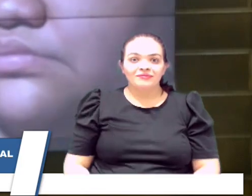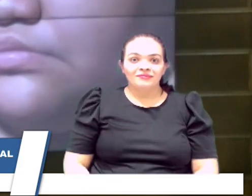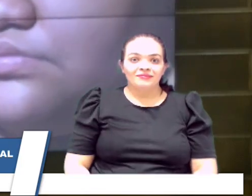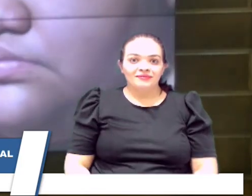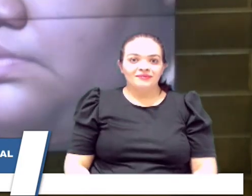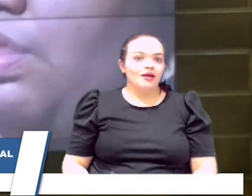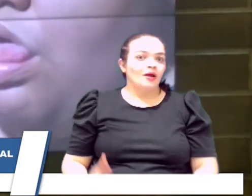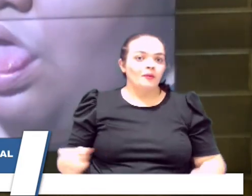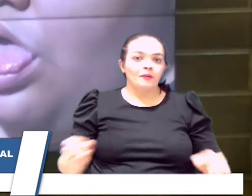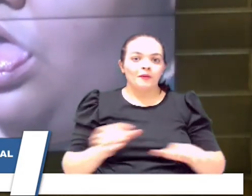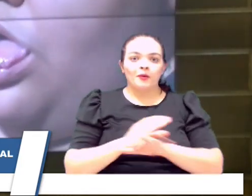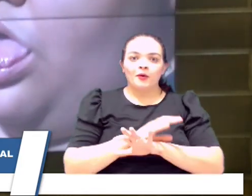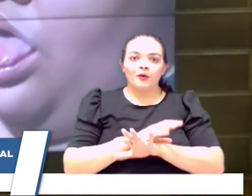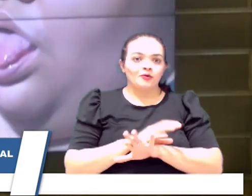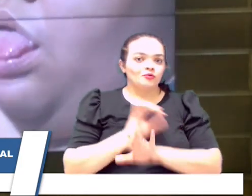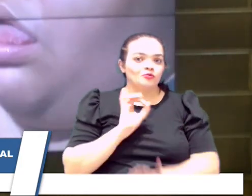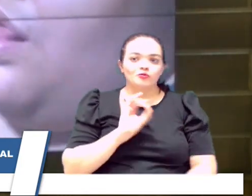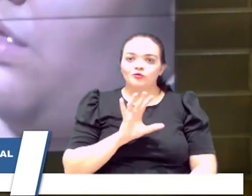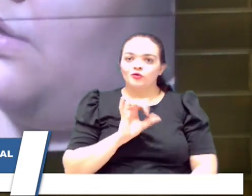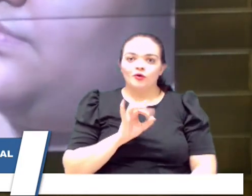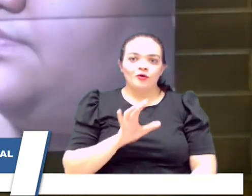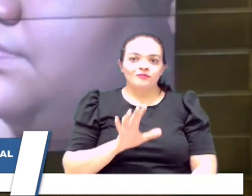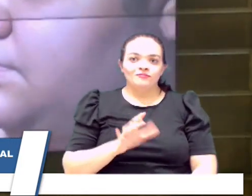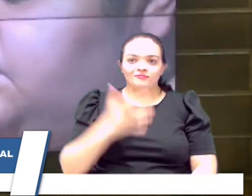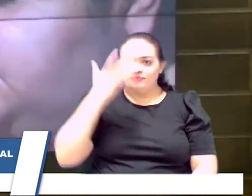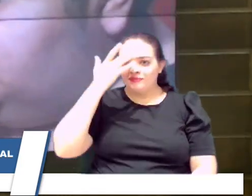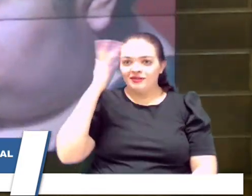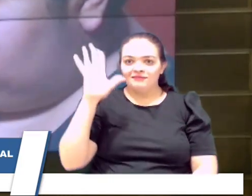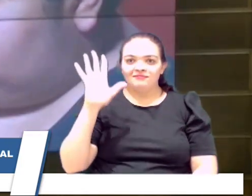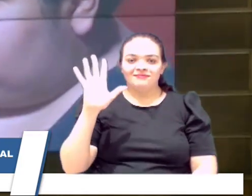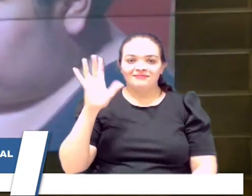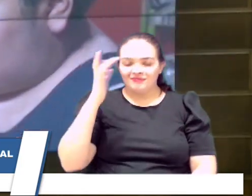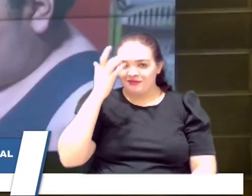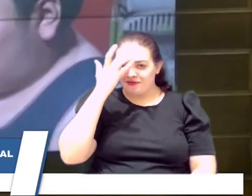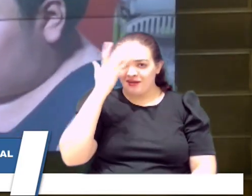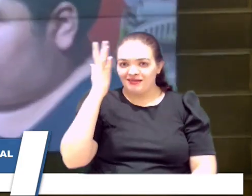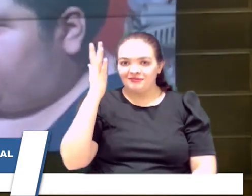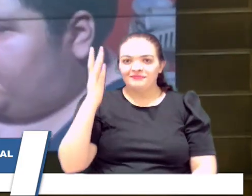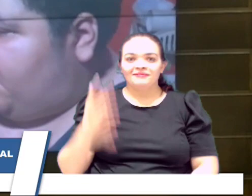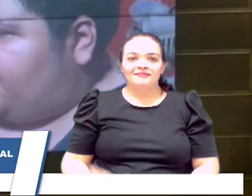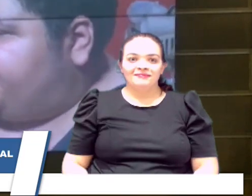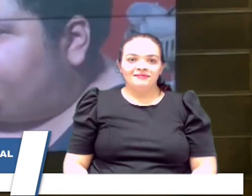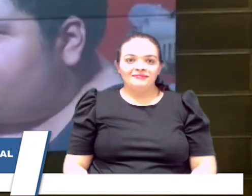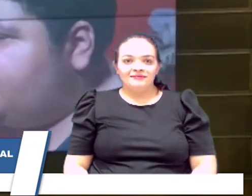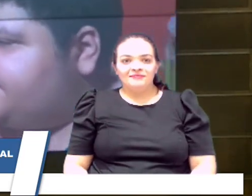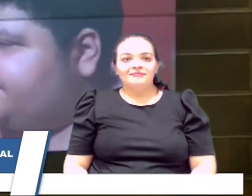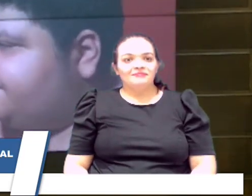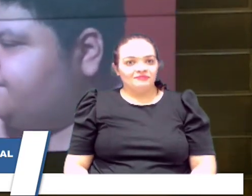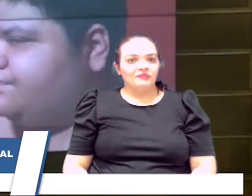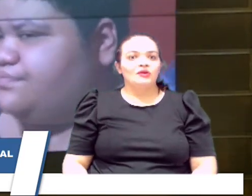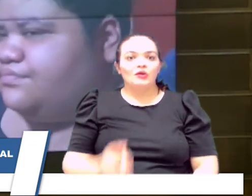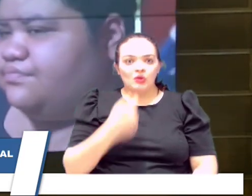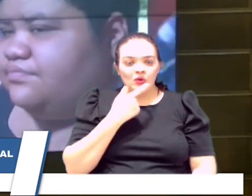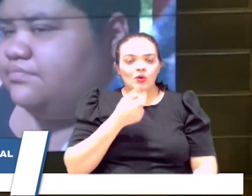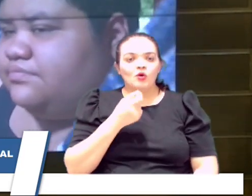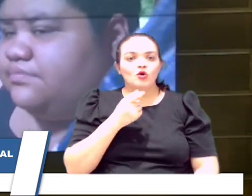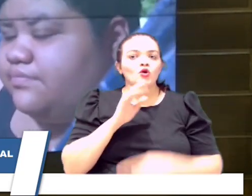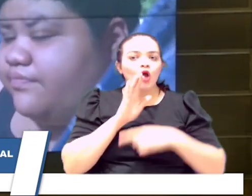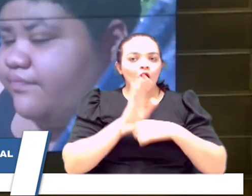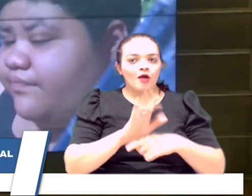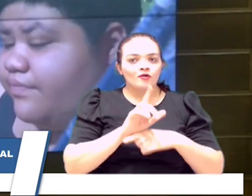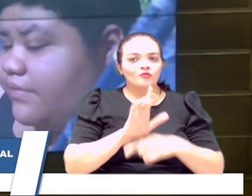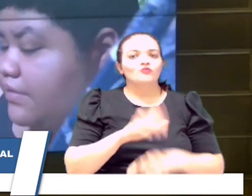Pronto. Só isso. Opa! Deu até uma tossezinha. Esse é o remédio que ajuda a Maiara, gente.